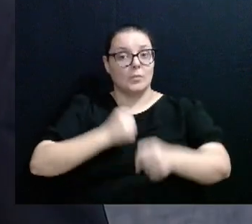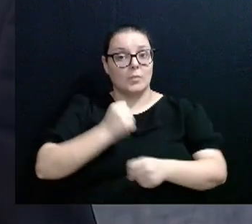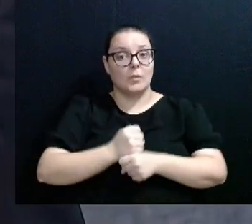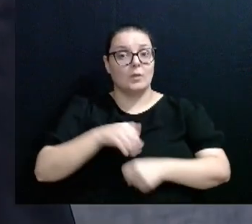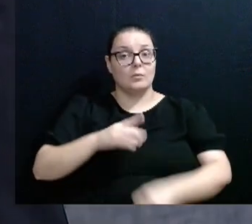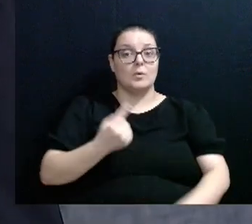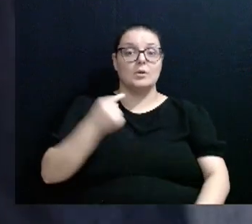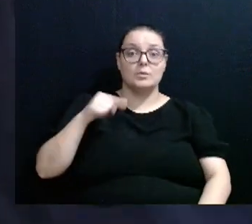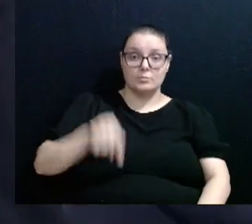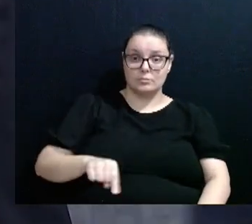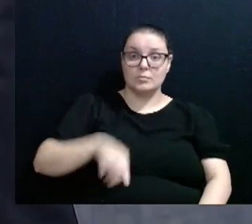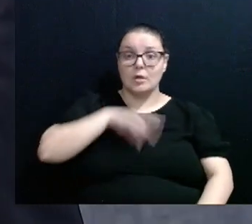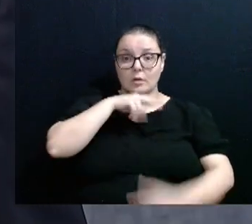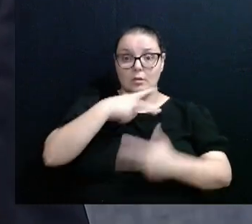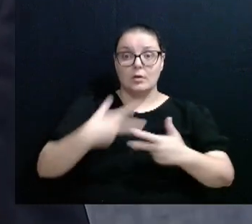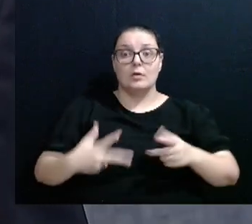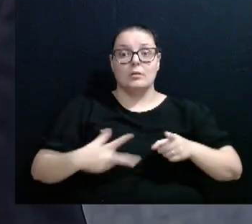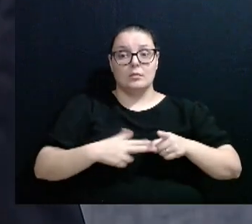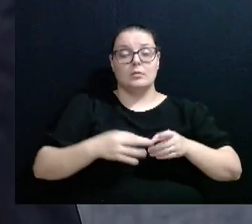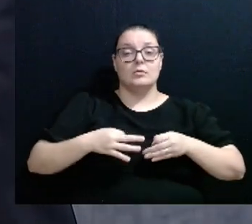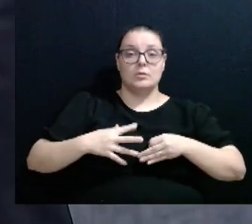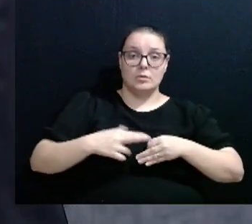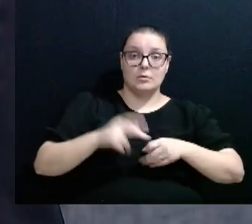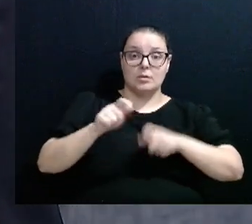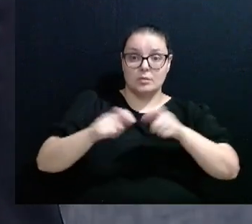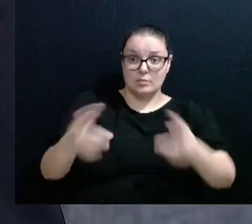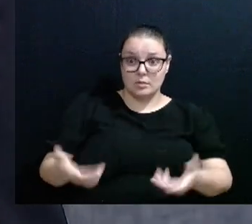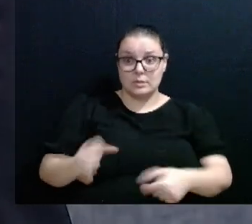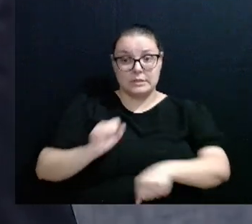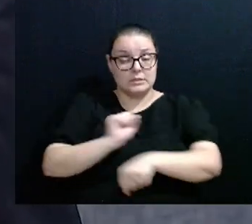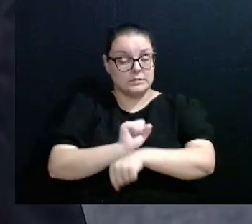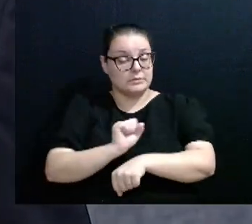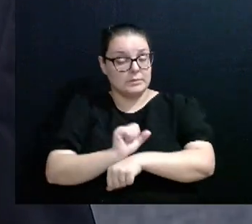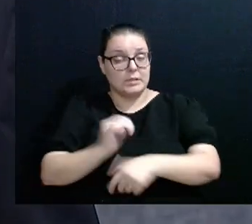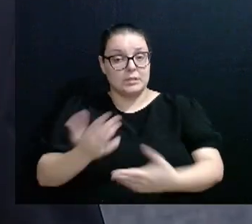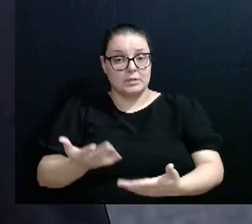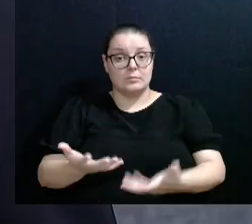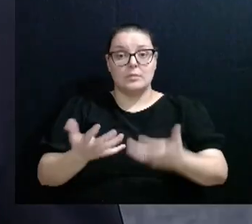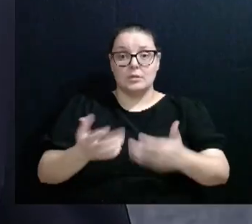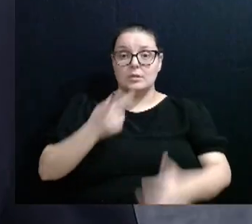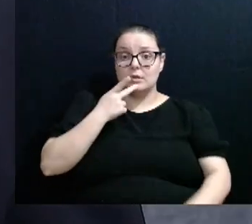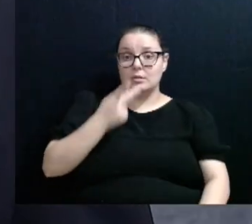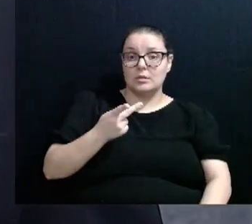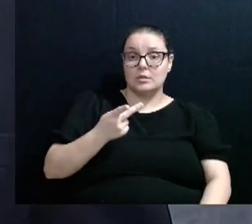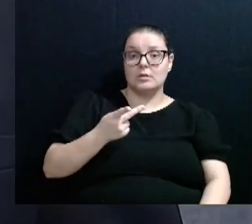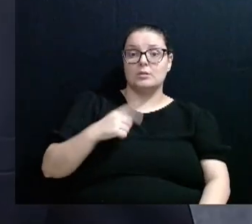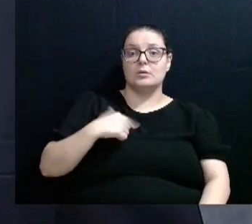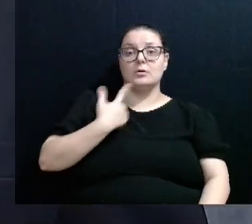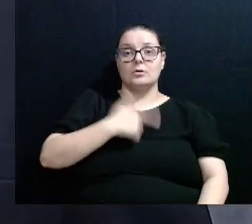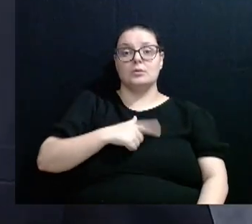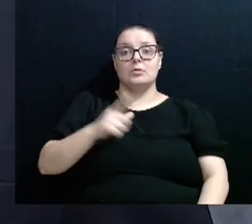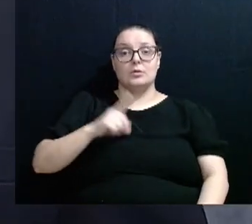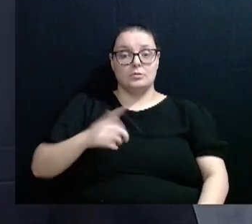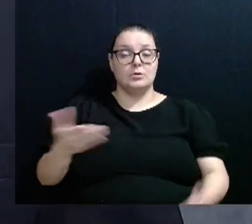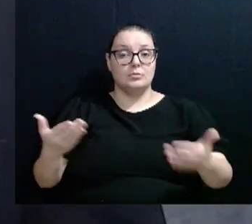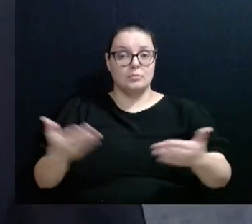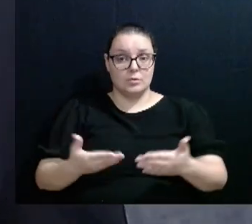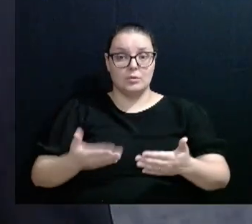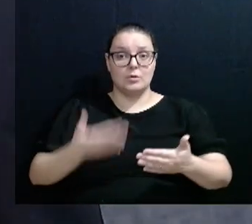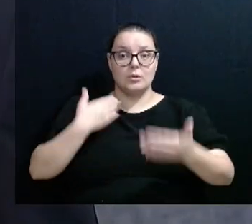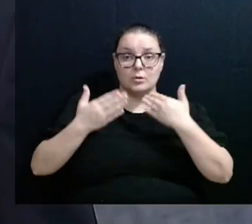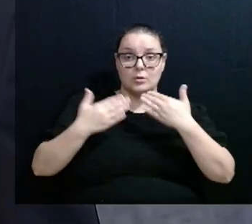foram castrados. As pessoas estão esperando. Mas eu quero dizer, salientar, que nós estivemos hoje conversando com o